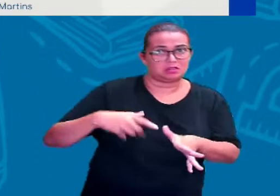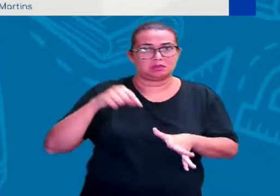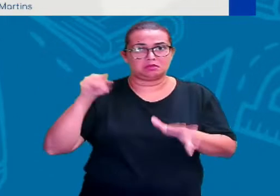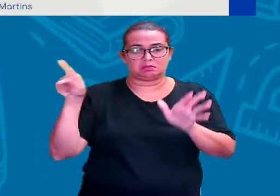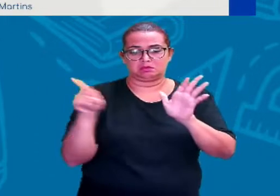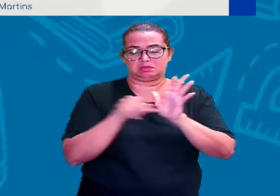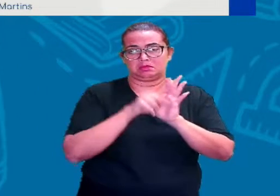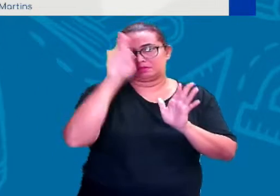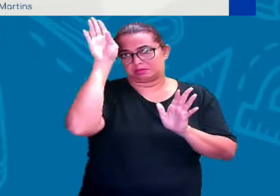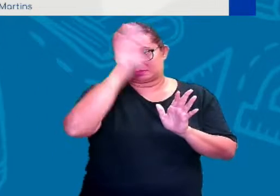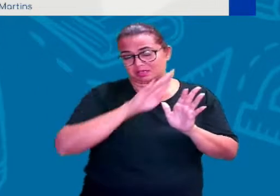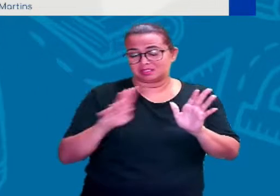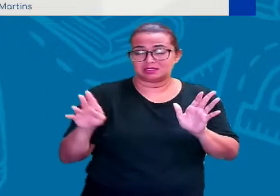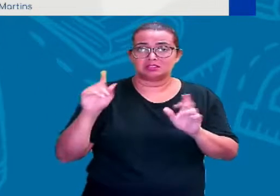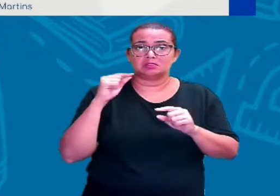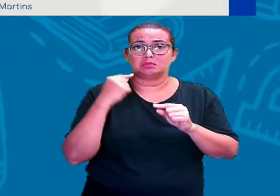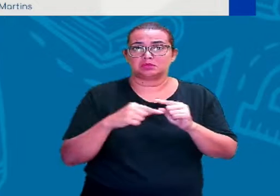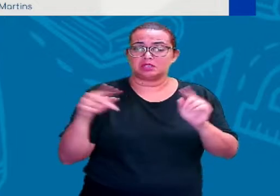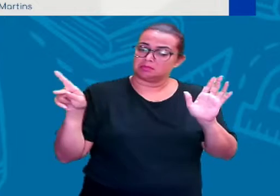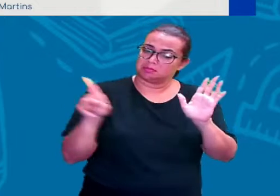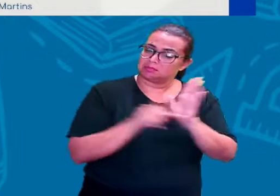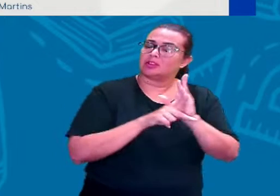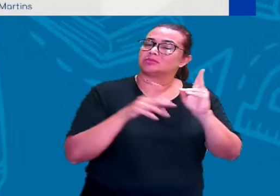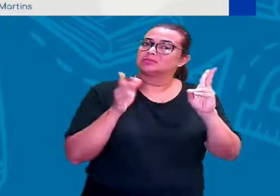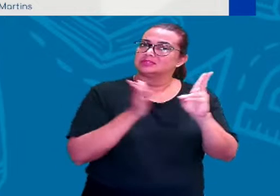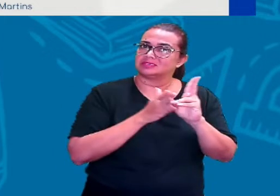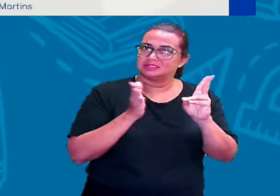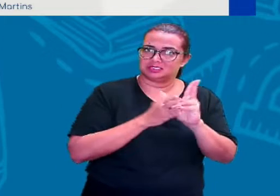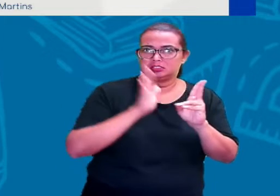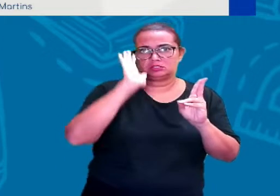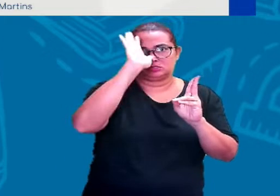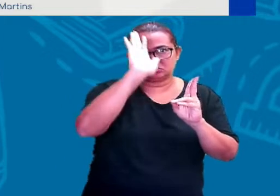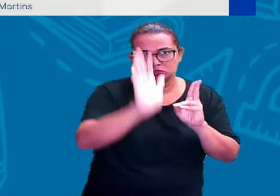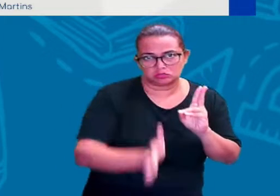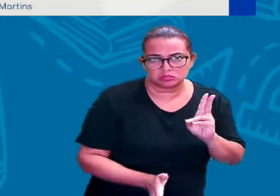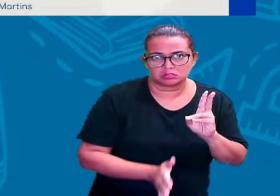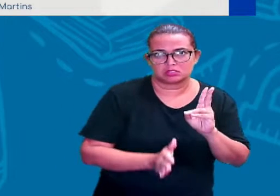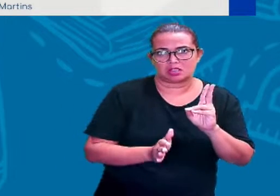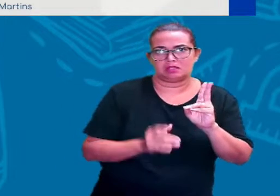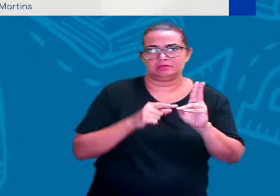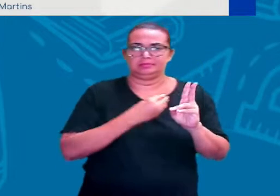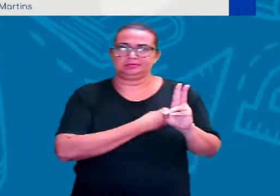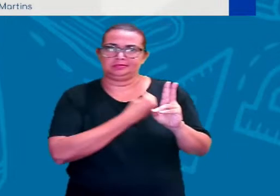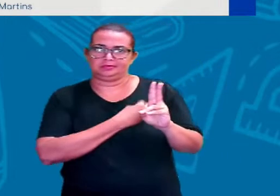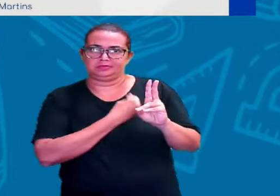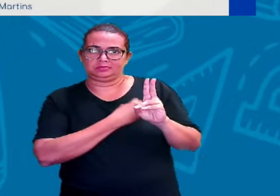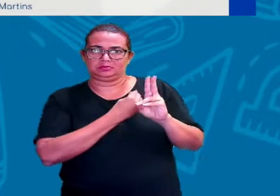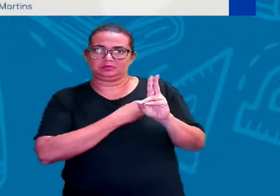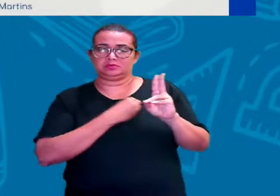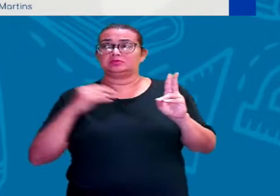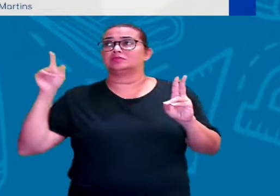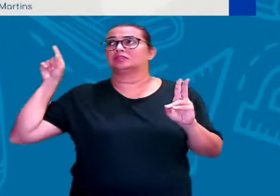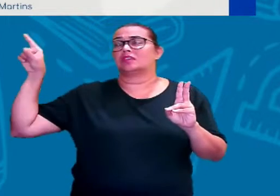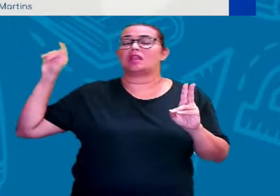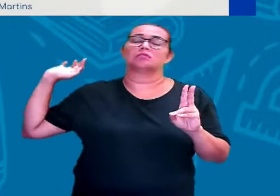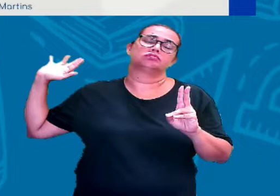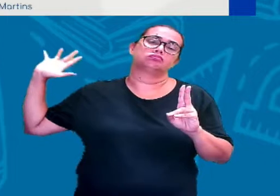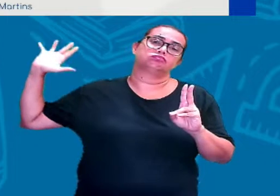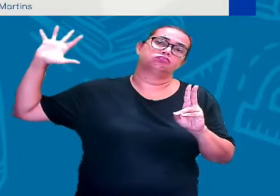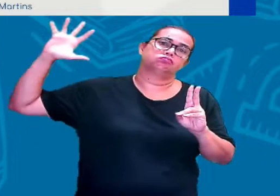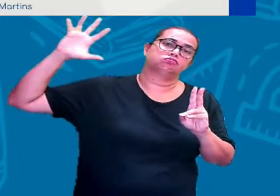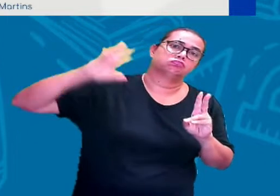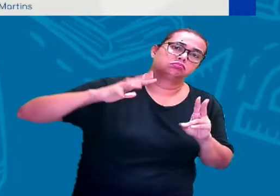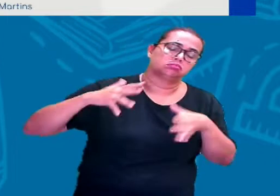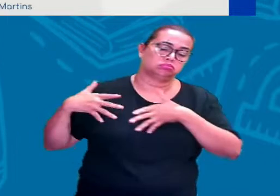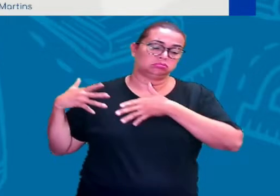são originalmente dos povos indígenas que aqui nas terras brasileiras já habitavam, né? Trouxeram essas